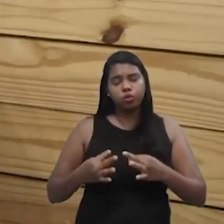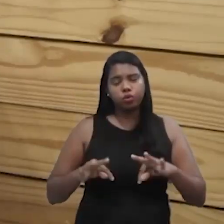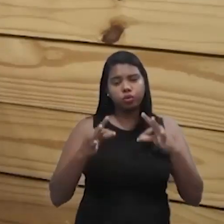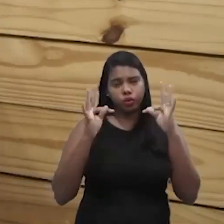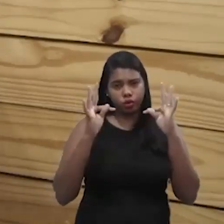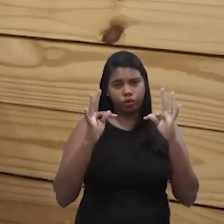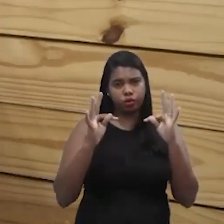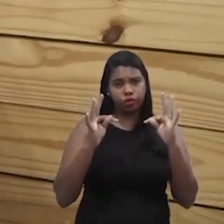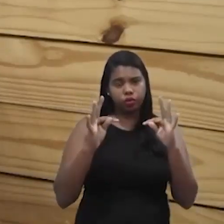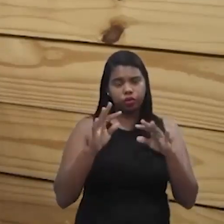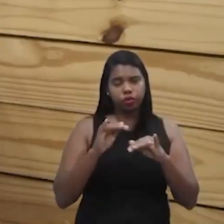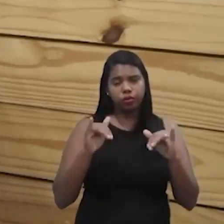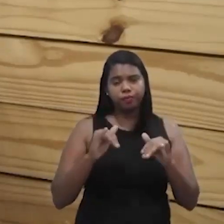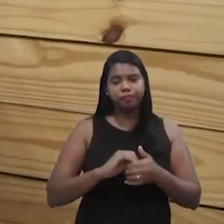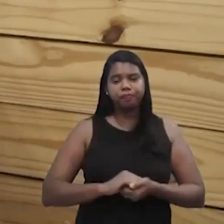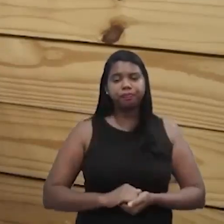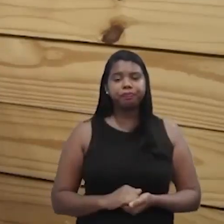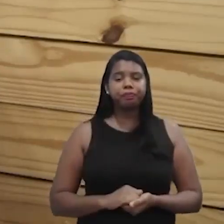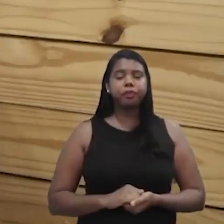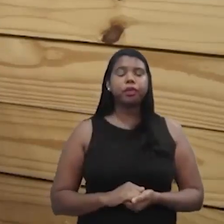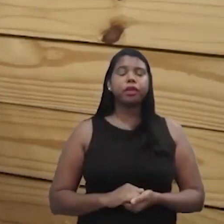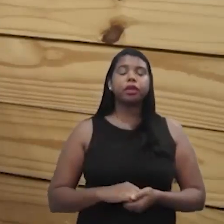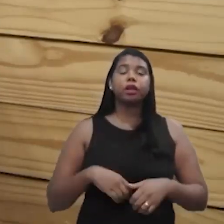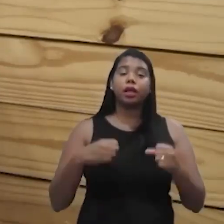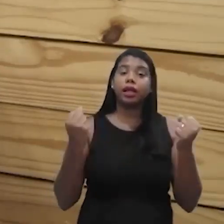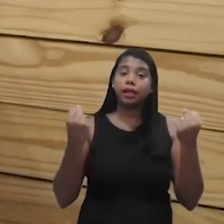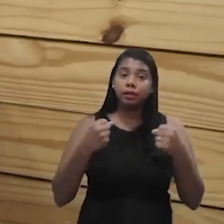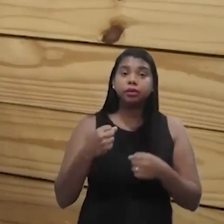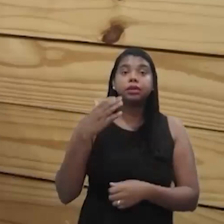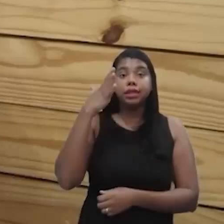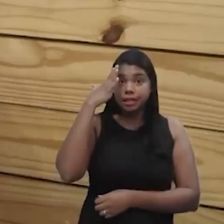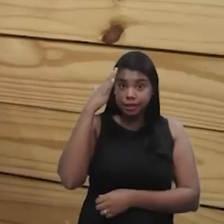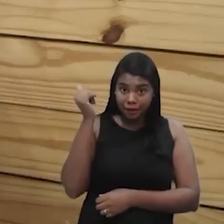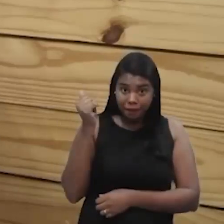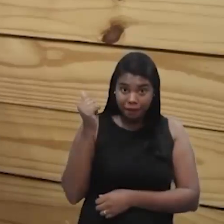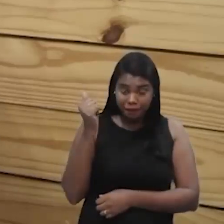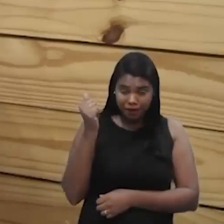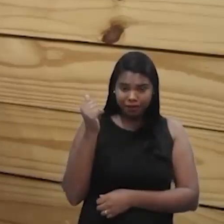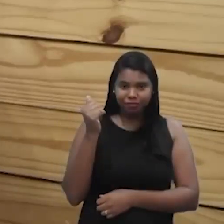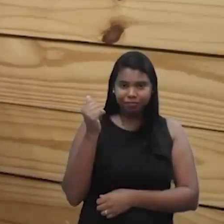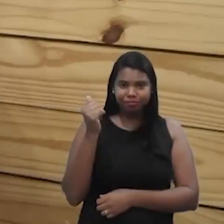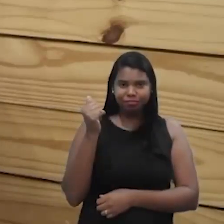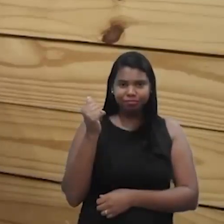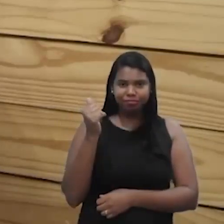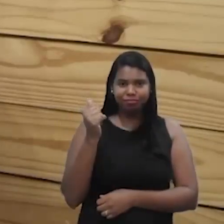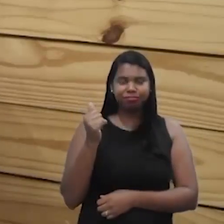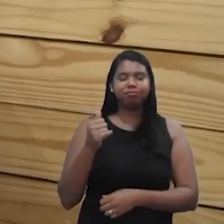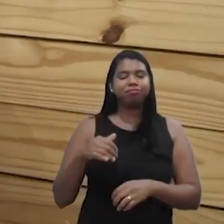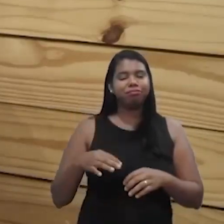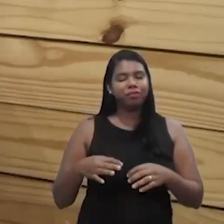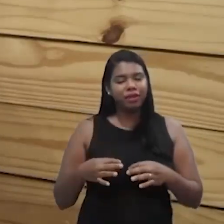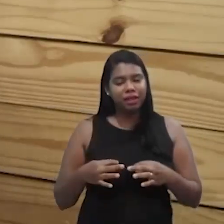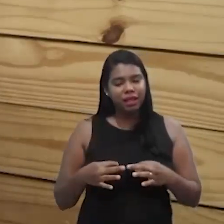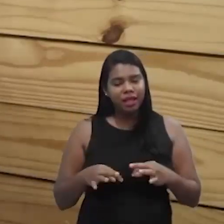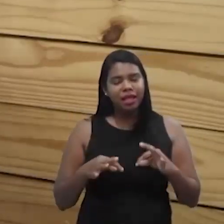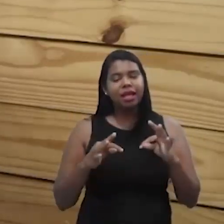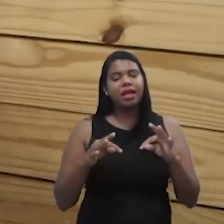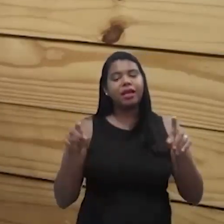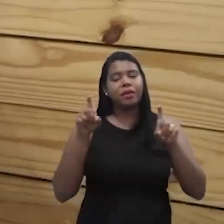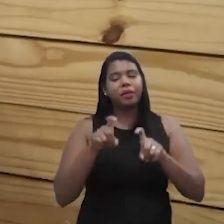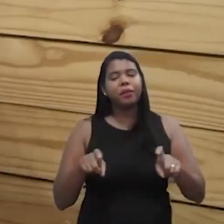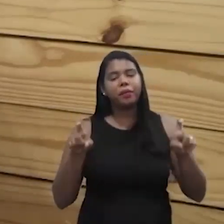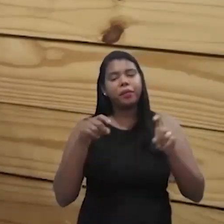da informação e conhecimento. Não, ele precisa ter uma base de conhecimentos necessários para poder, para qualquer uma